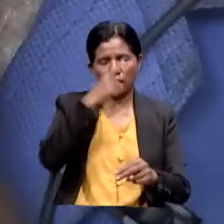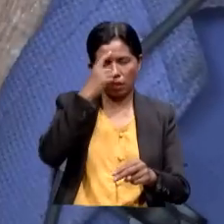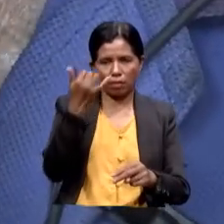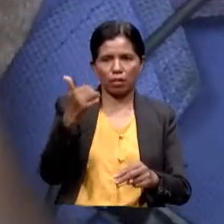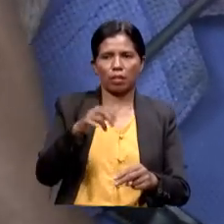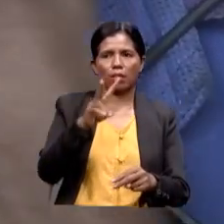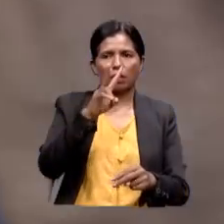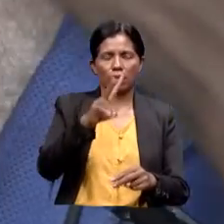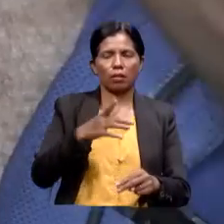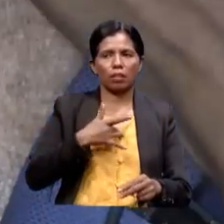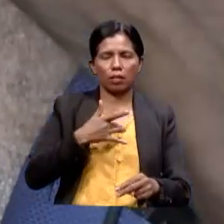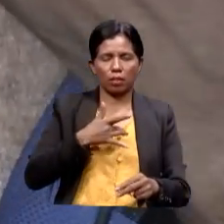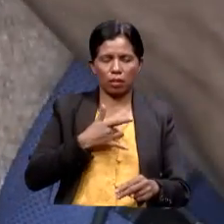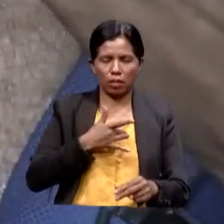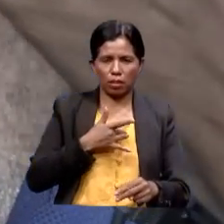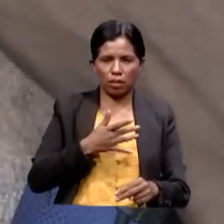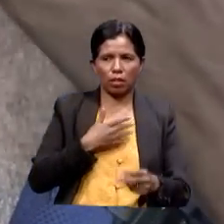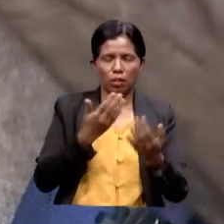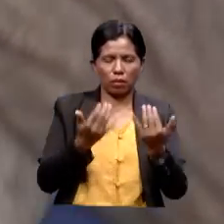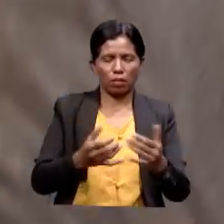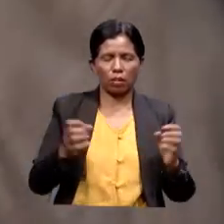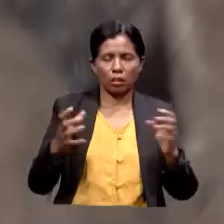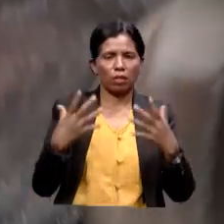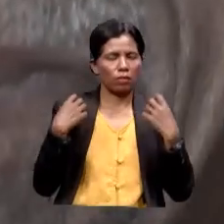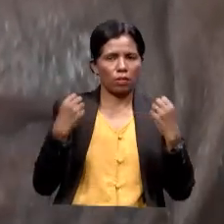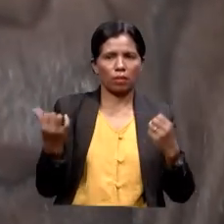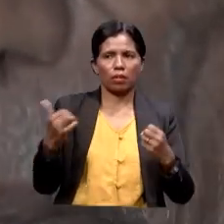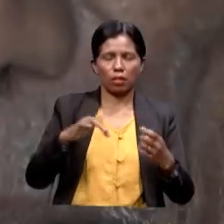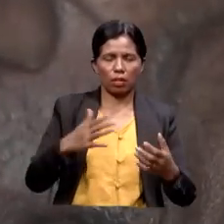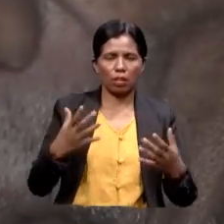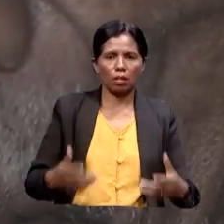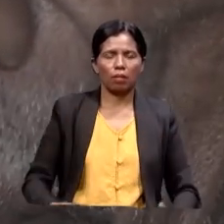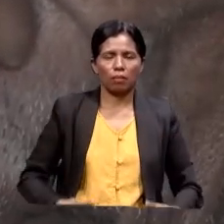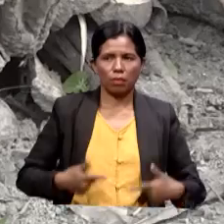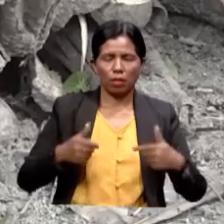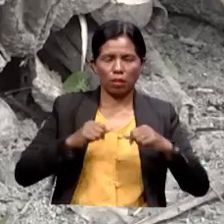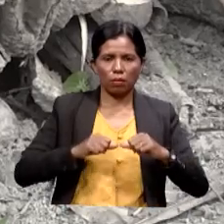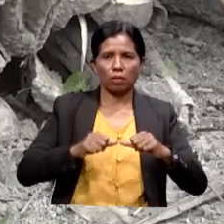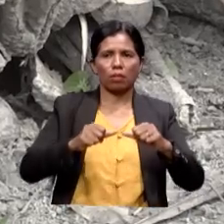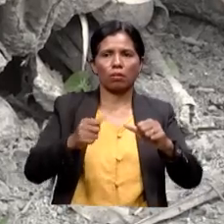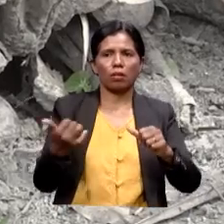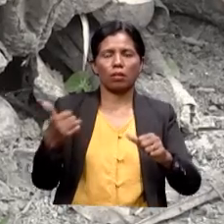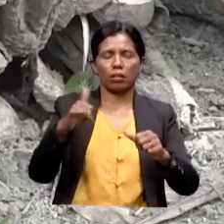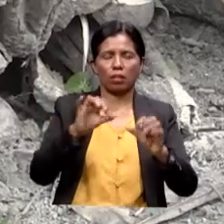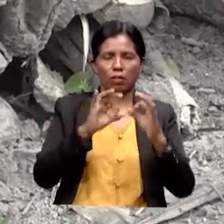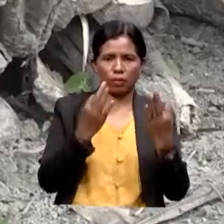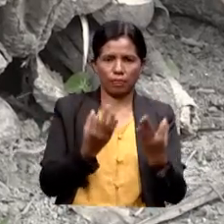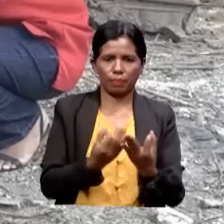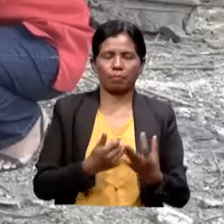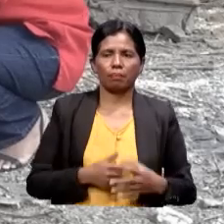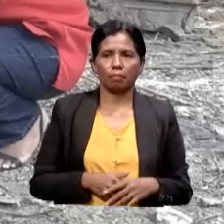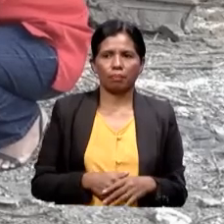rua sinti todan no la força ona basira ne amores atu continua sustenta sira ne familia.